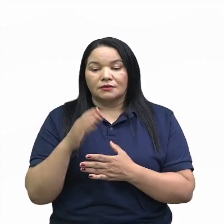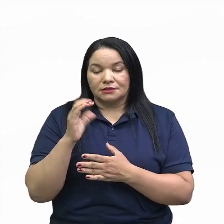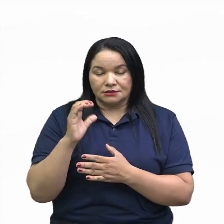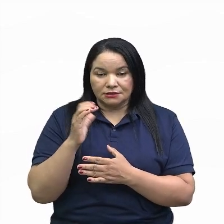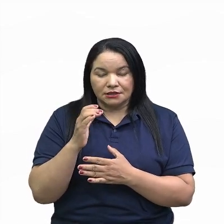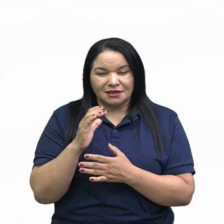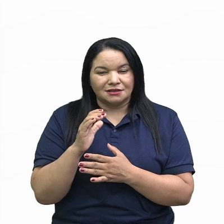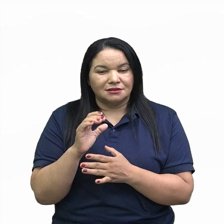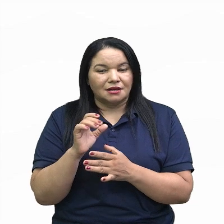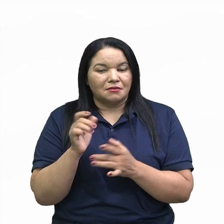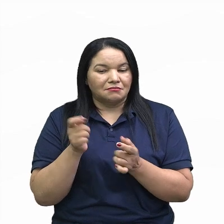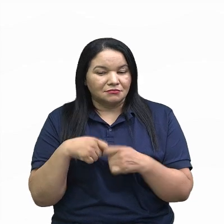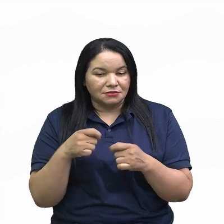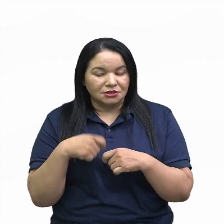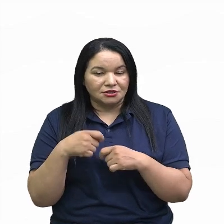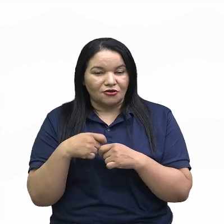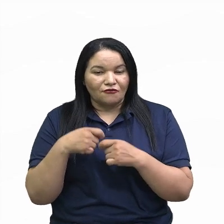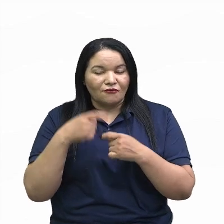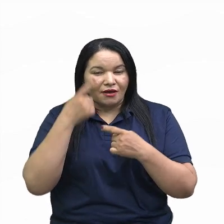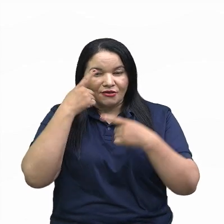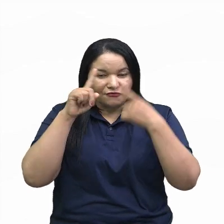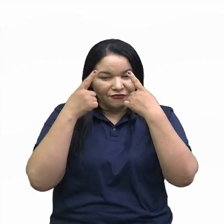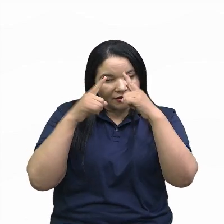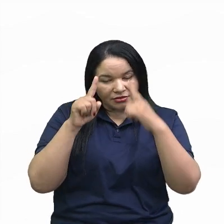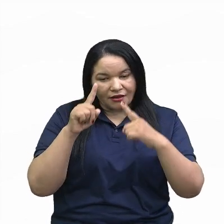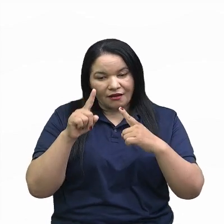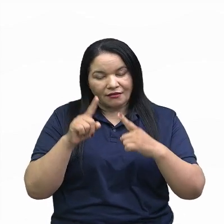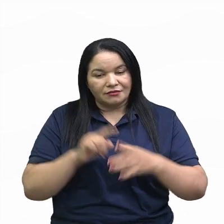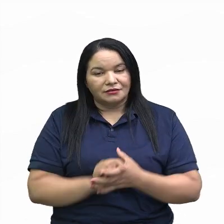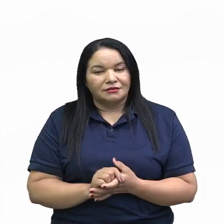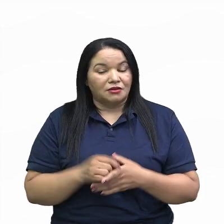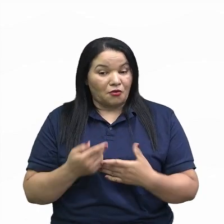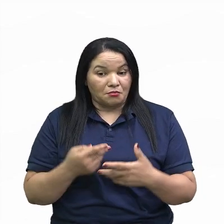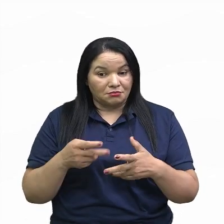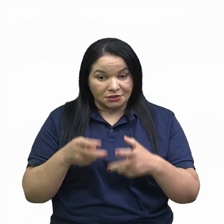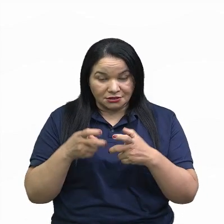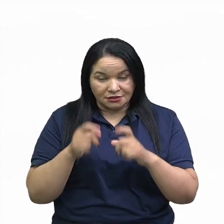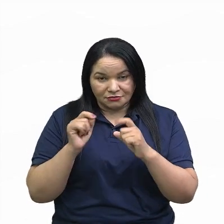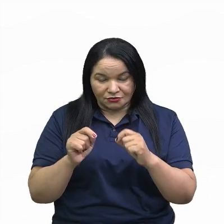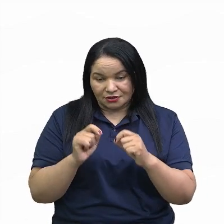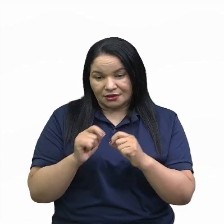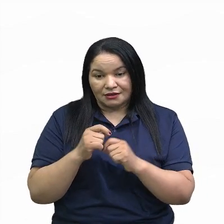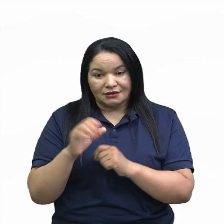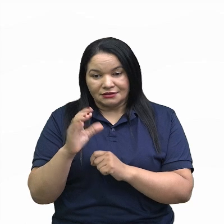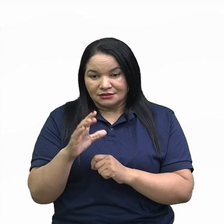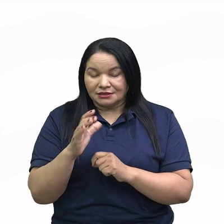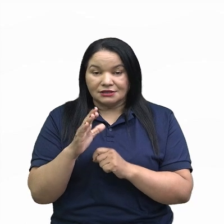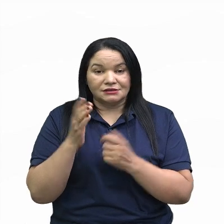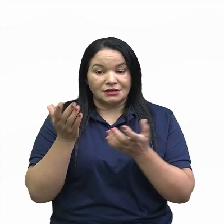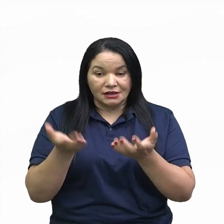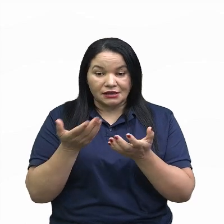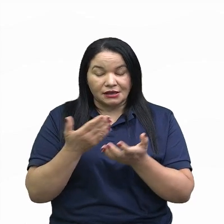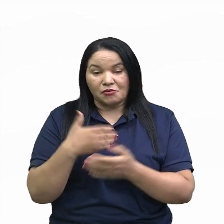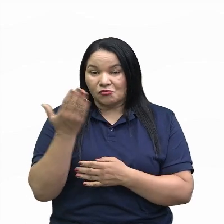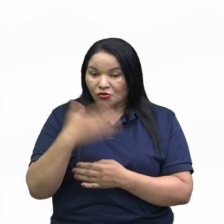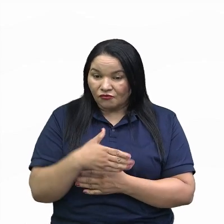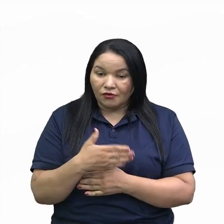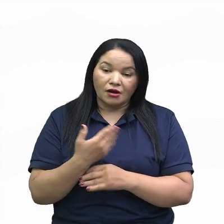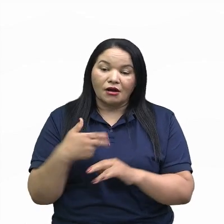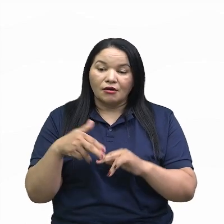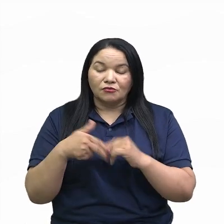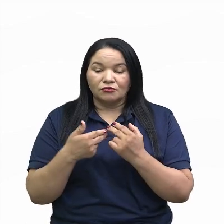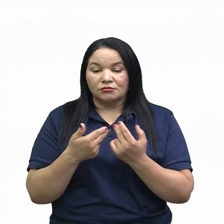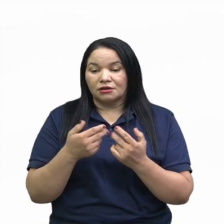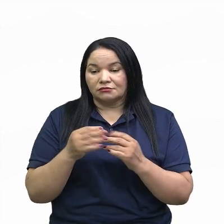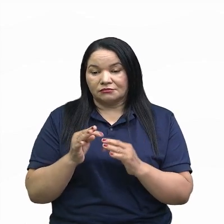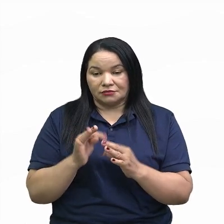de inventar. Então, percebo que a ciência ela vai buscar comprovar por meio do método científico, gente. A